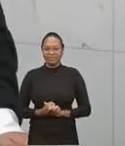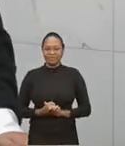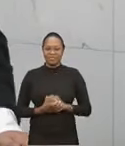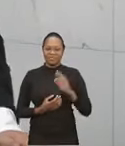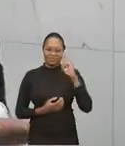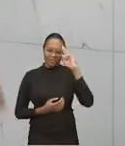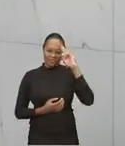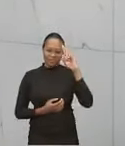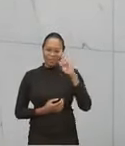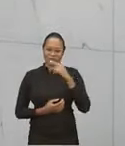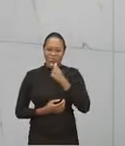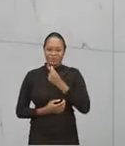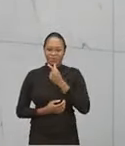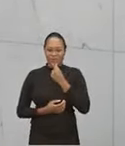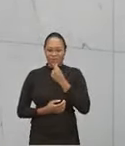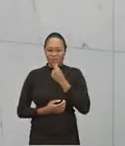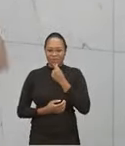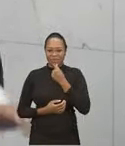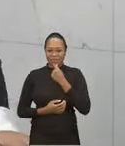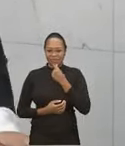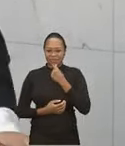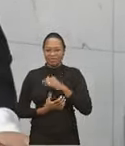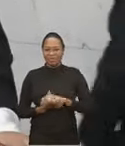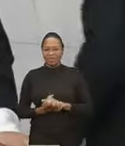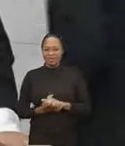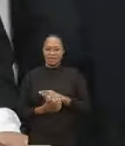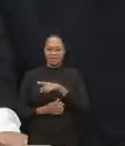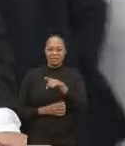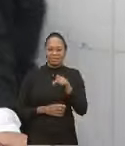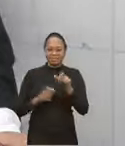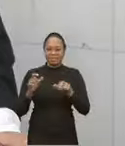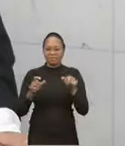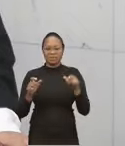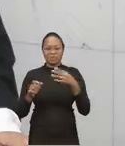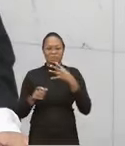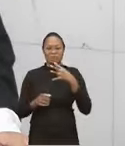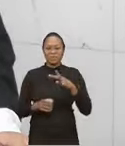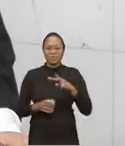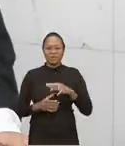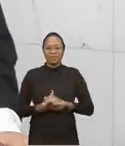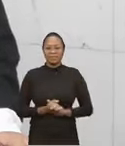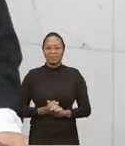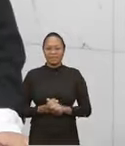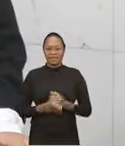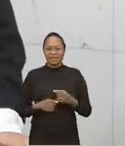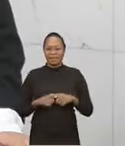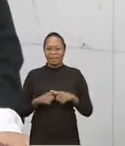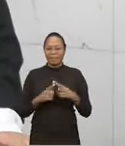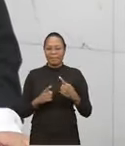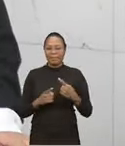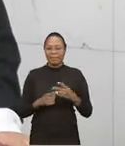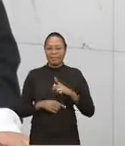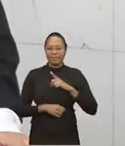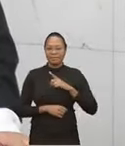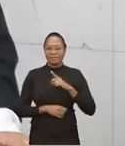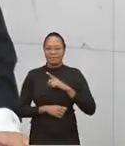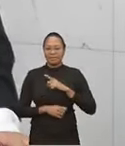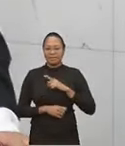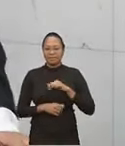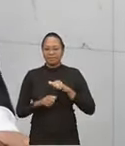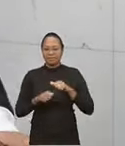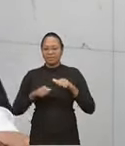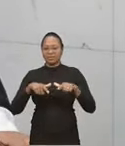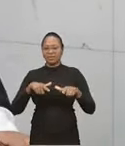senhor que pode ser desconhecido de muita gente aqui na cidade, mas que teve uma